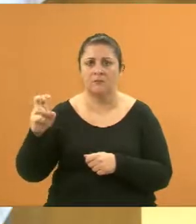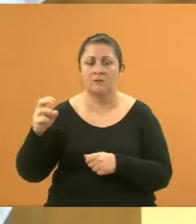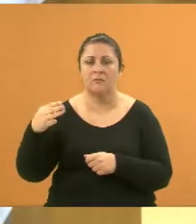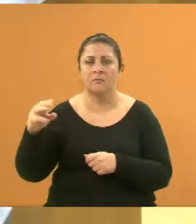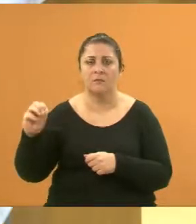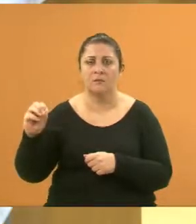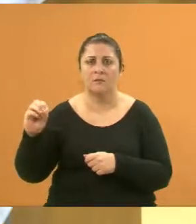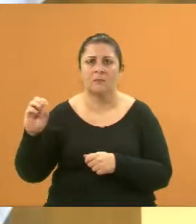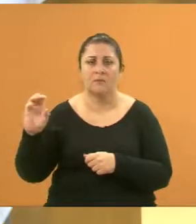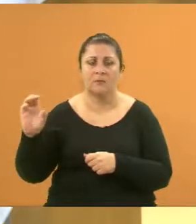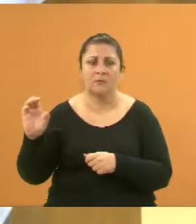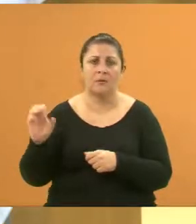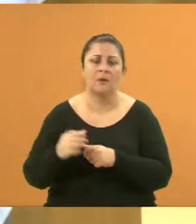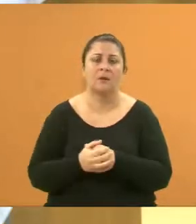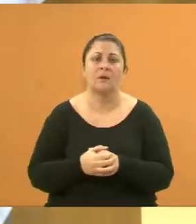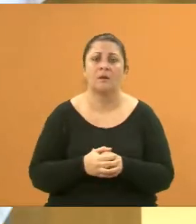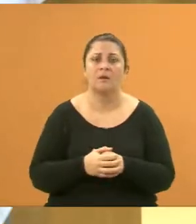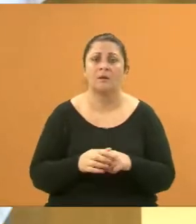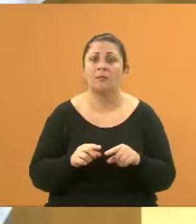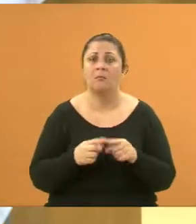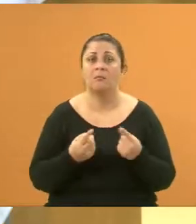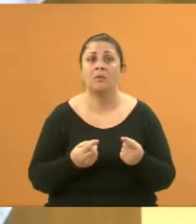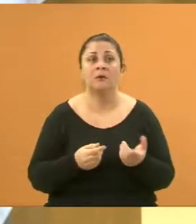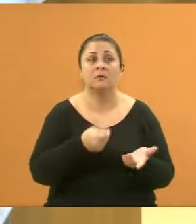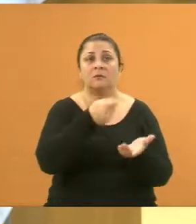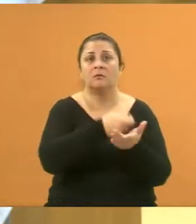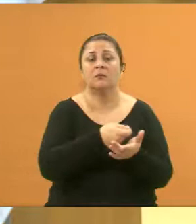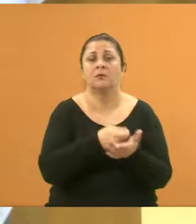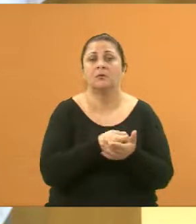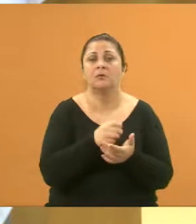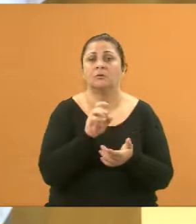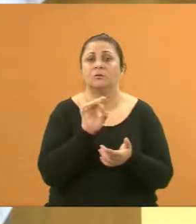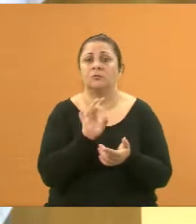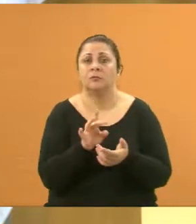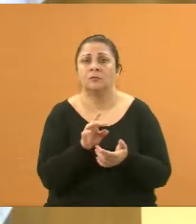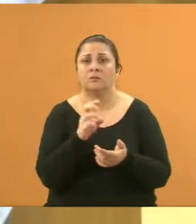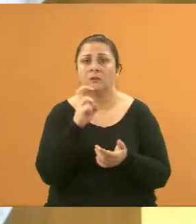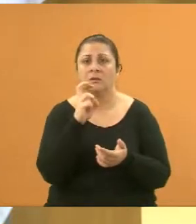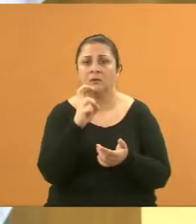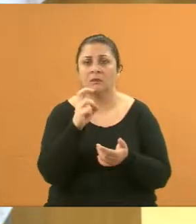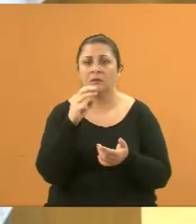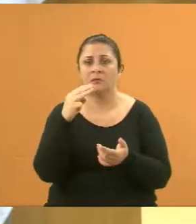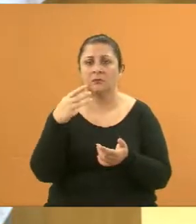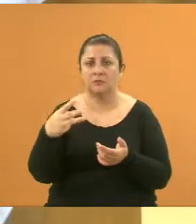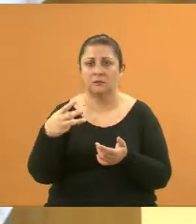2.892.727,30. Entretanto, foi recolhido aos cofres públicos o montante de R$